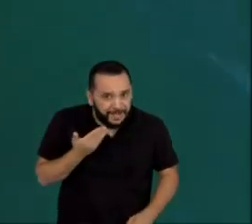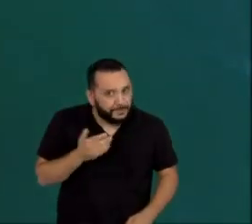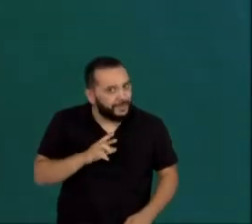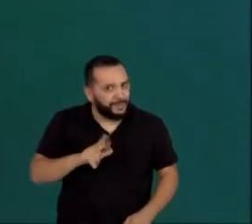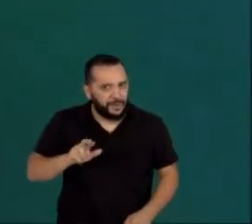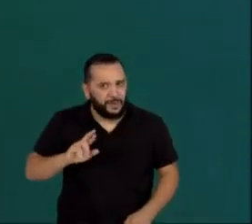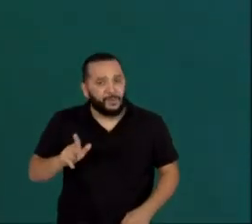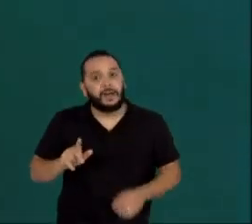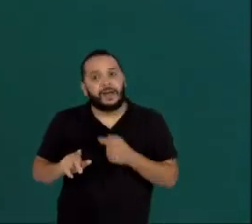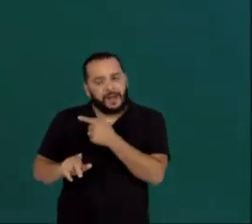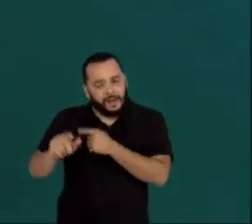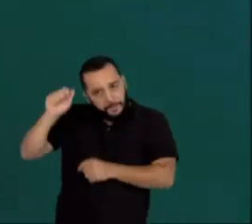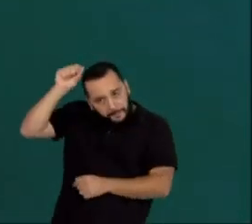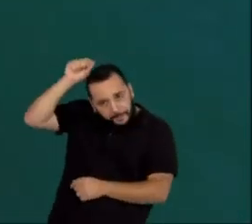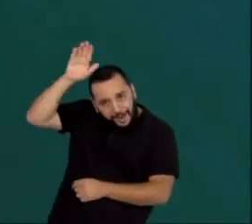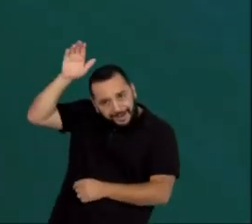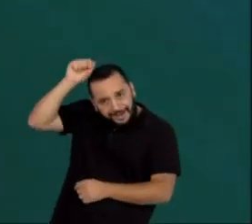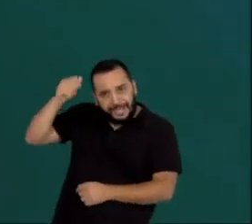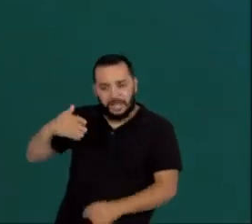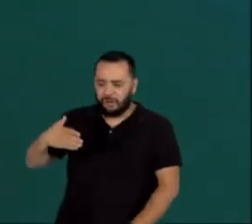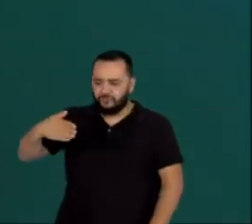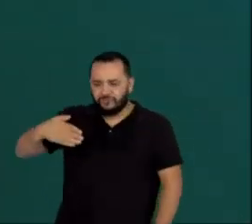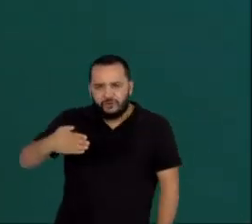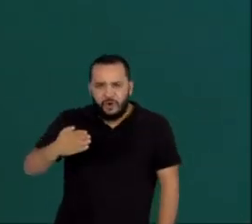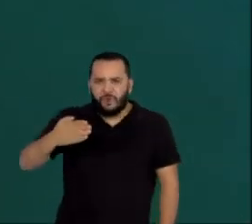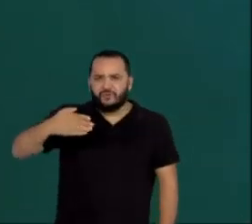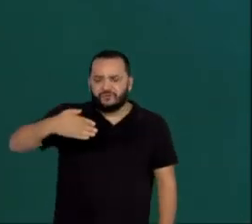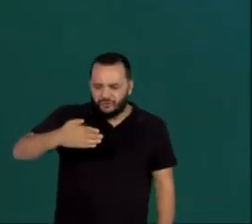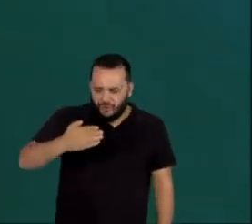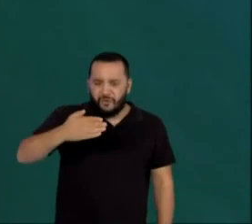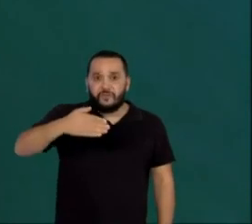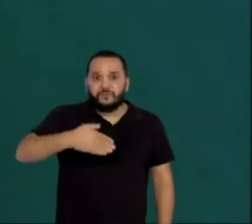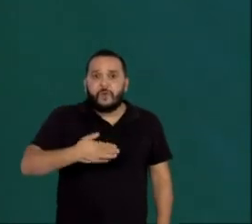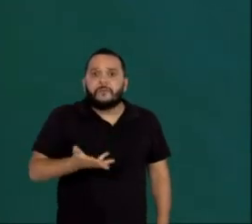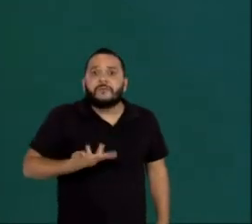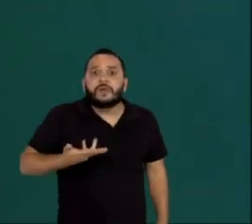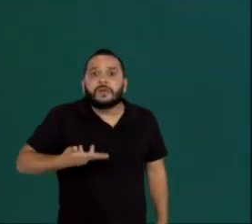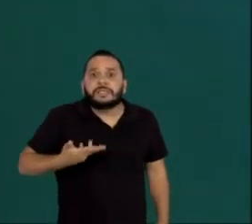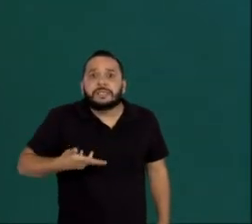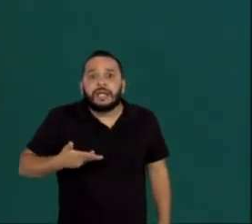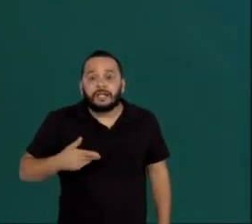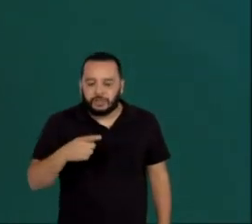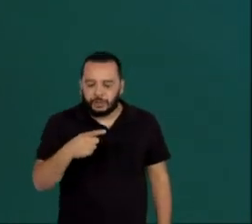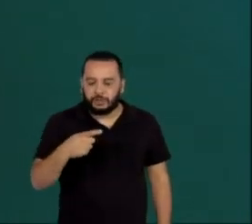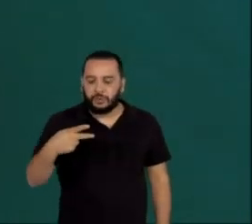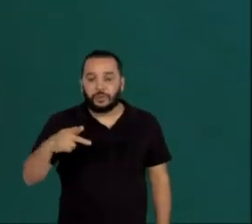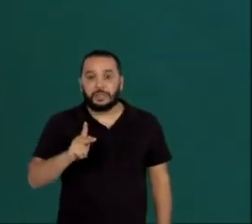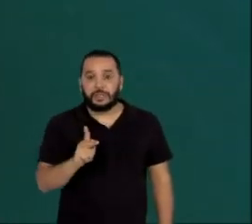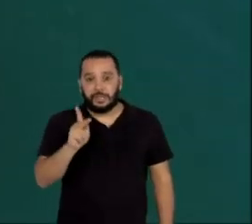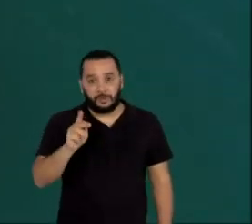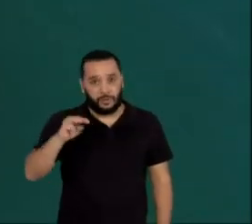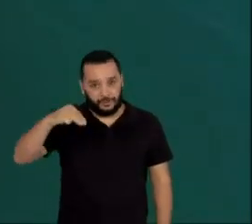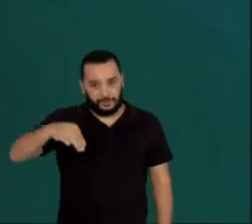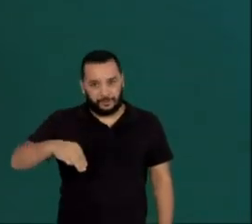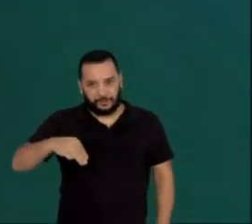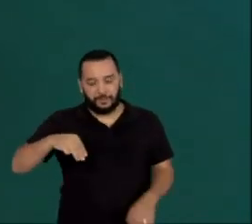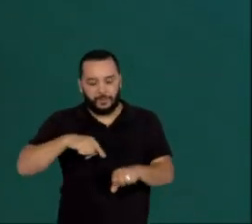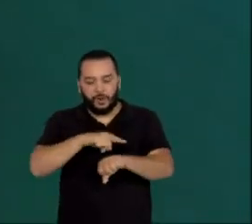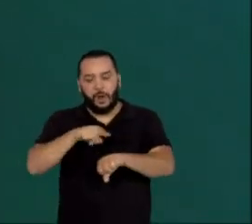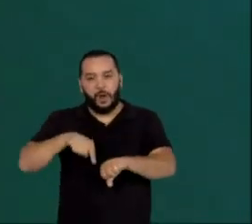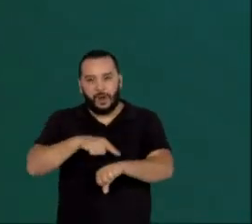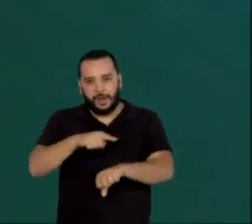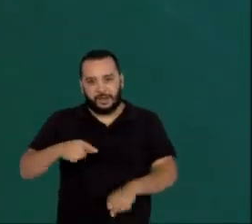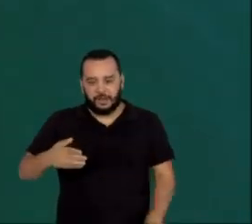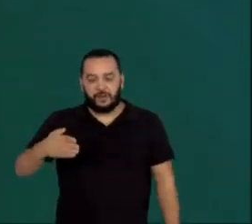baleias francas migram a nados largos. Atingem uma velocidade de 12 km por hora. Fora